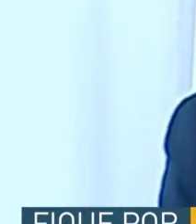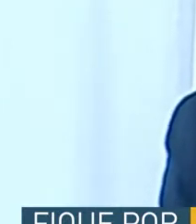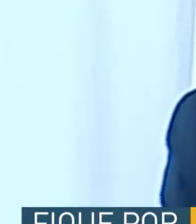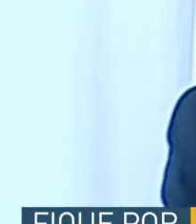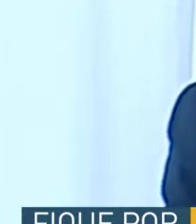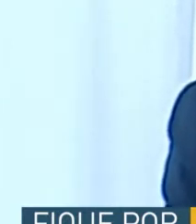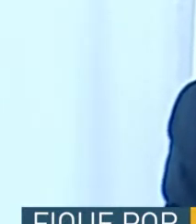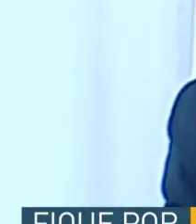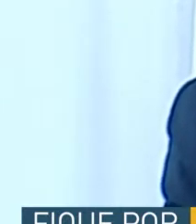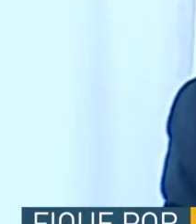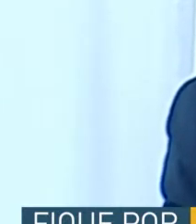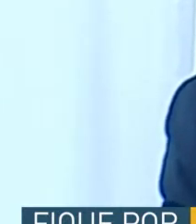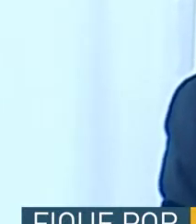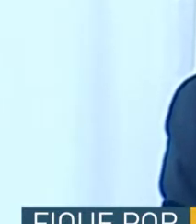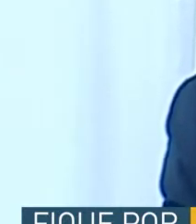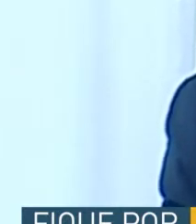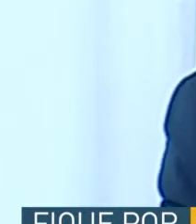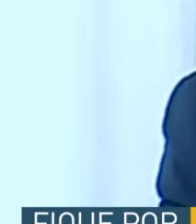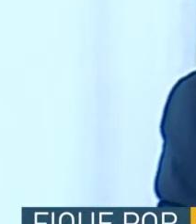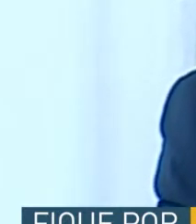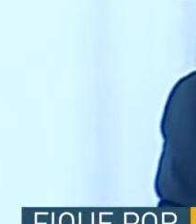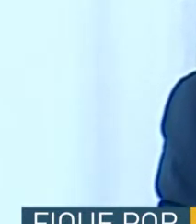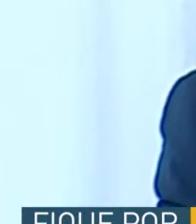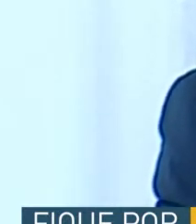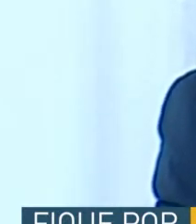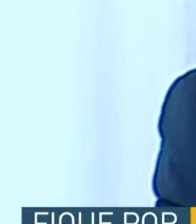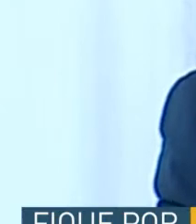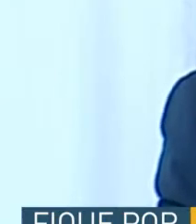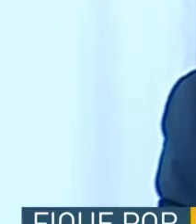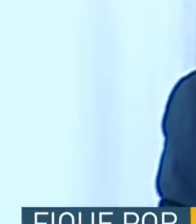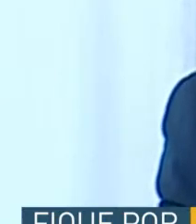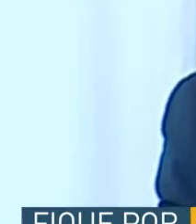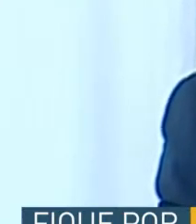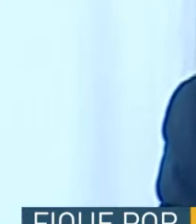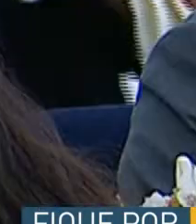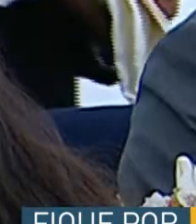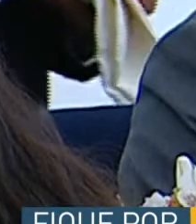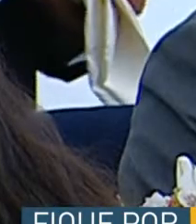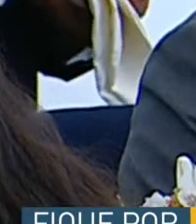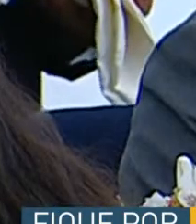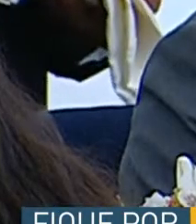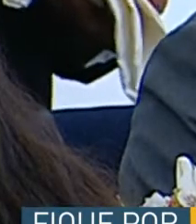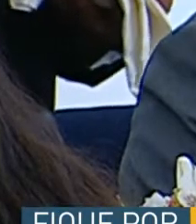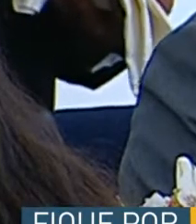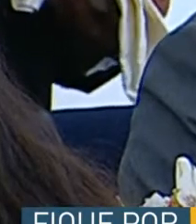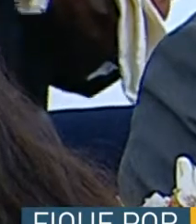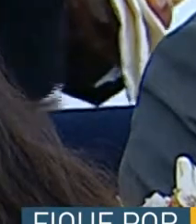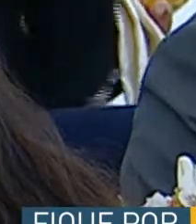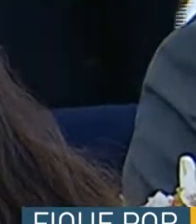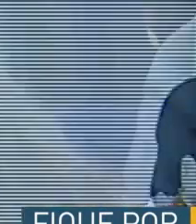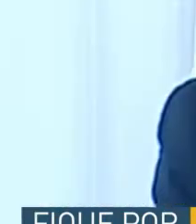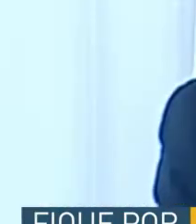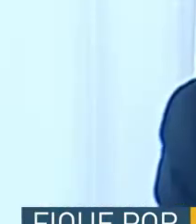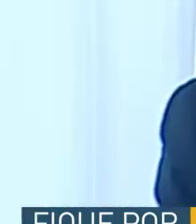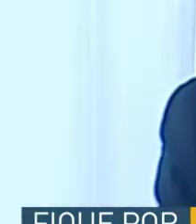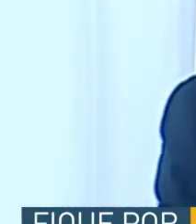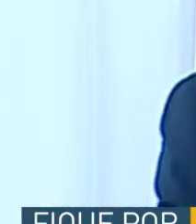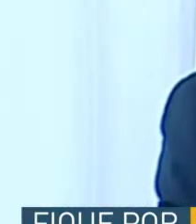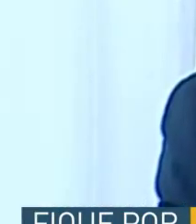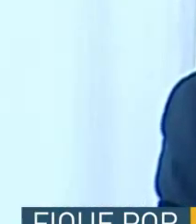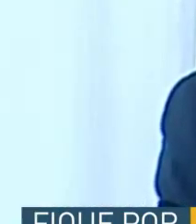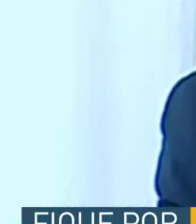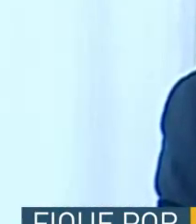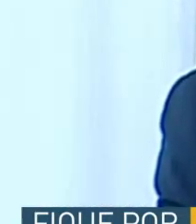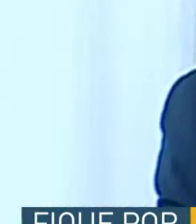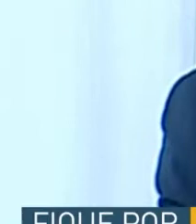muito bem-vindas e a nossa posição é favorável a essa e outras parcerias.